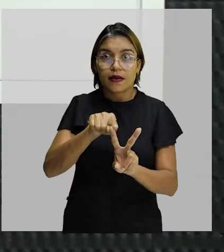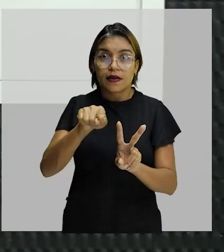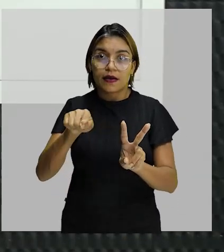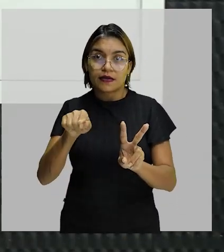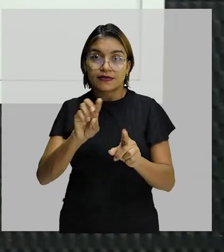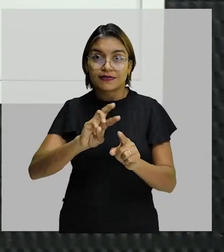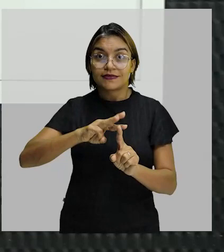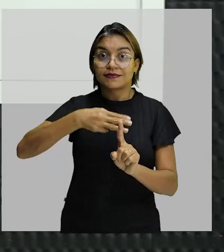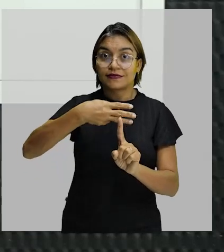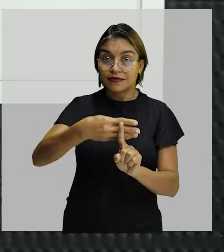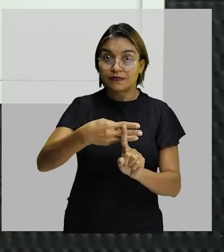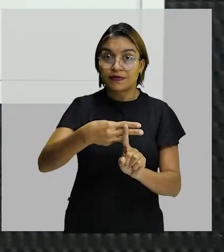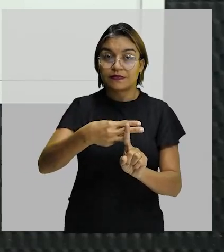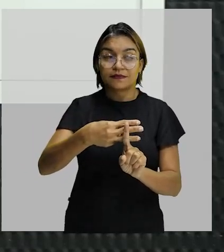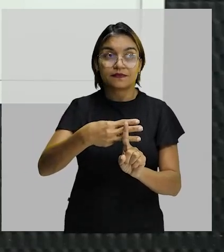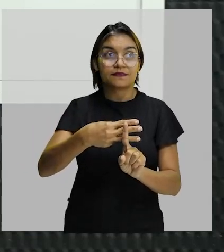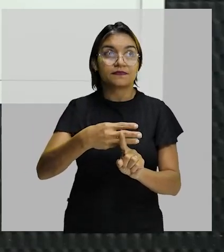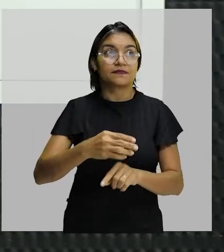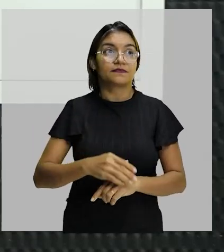Ou